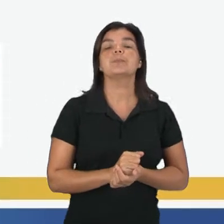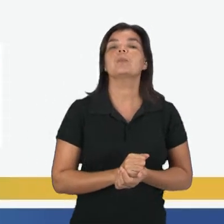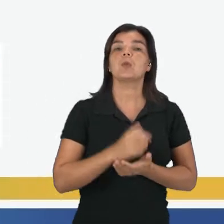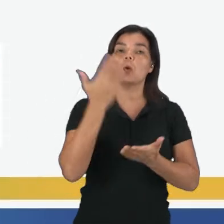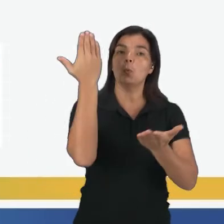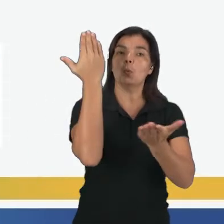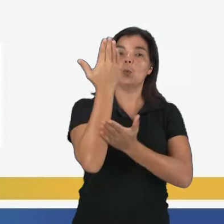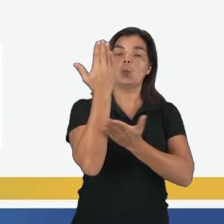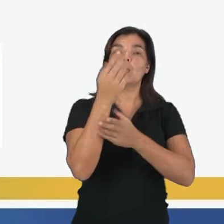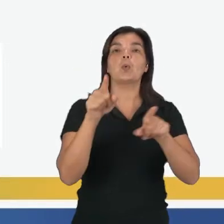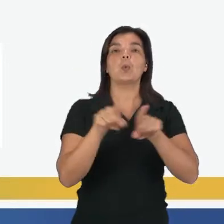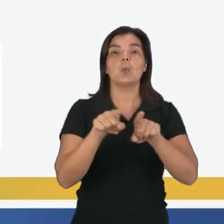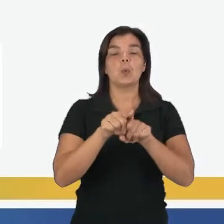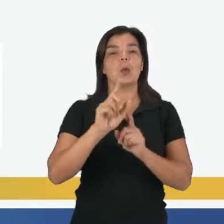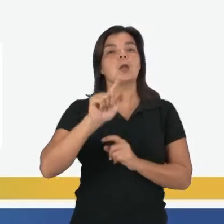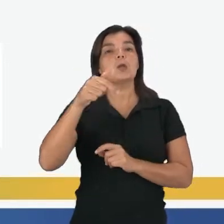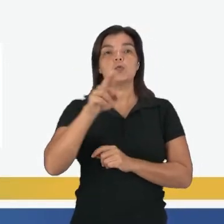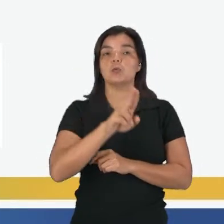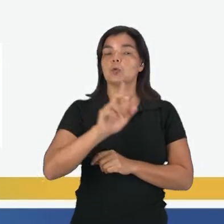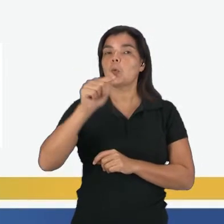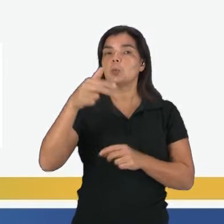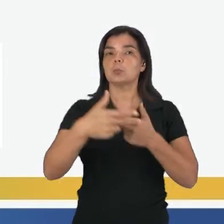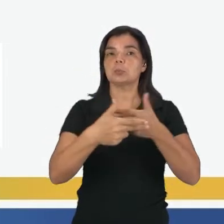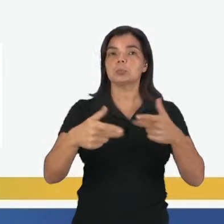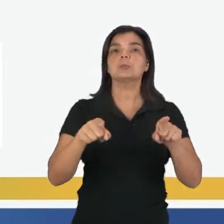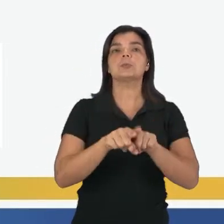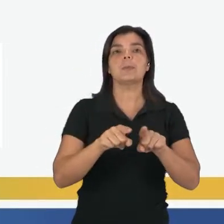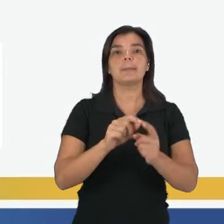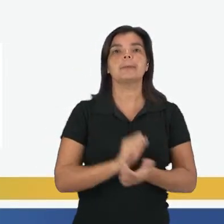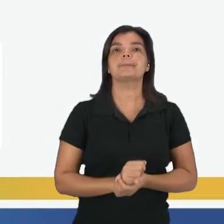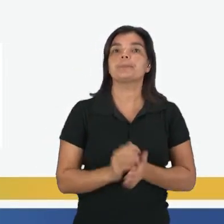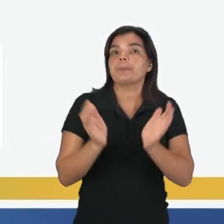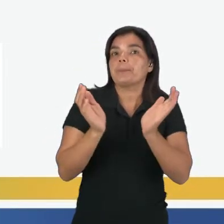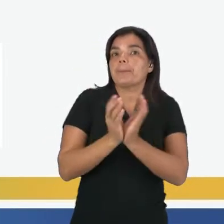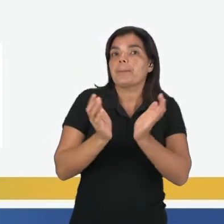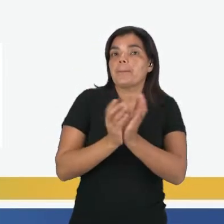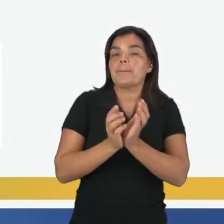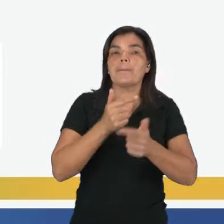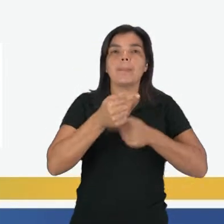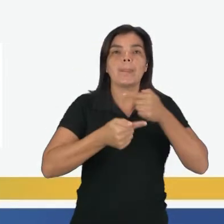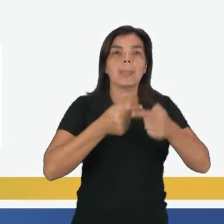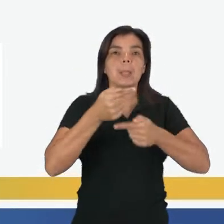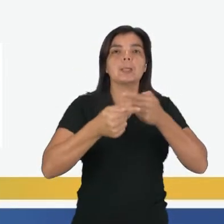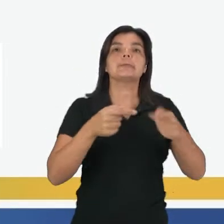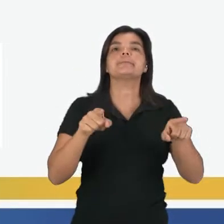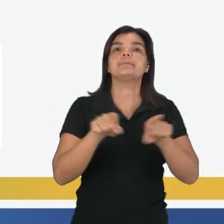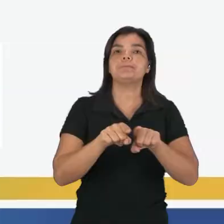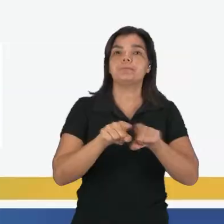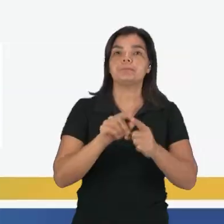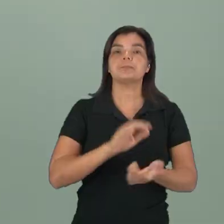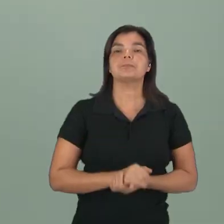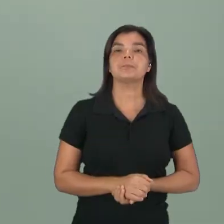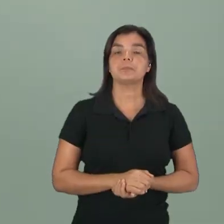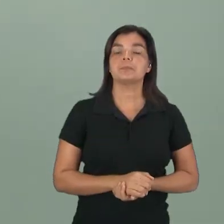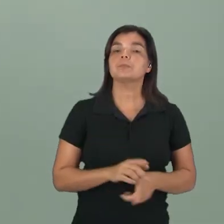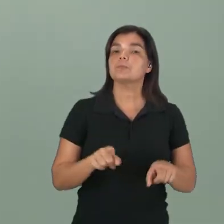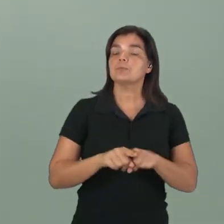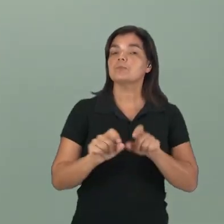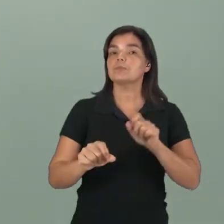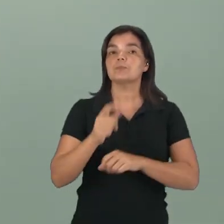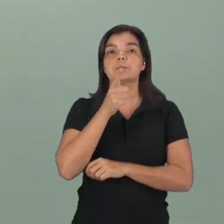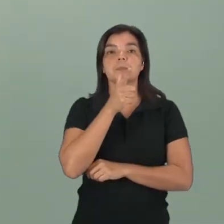lenha, resto de resíduos, enfim. E aí temos o caso de um grupo gerador, que é tratando-se